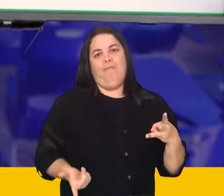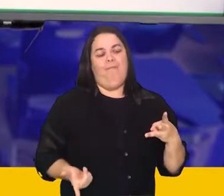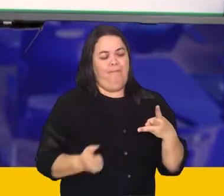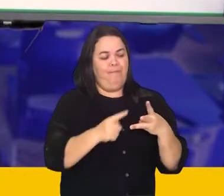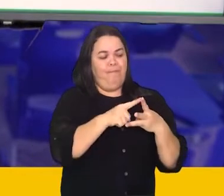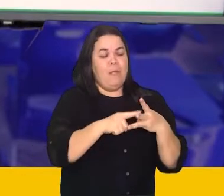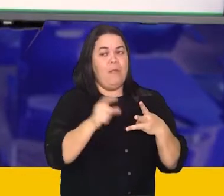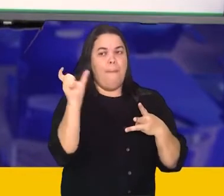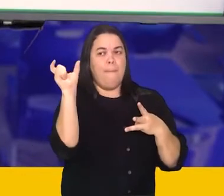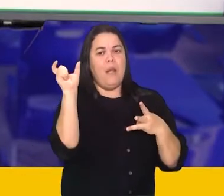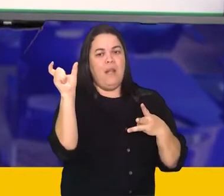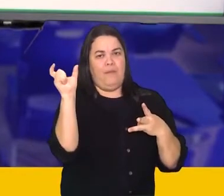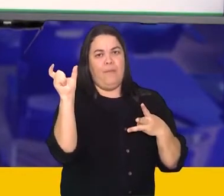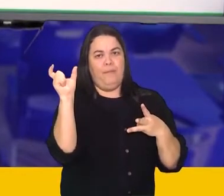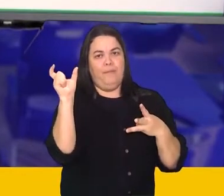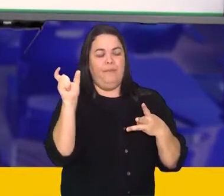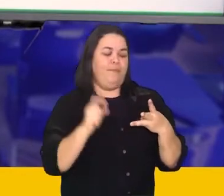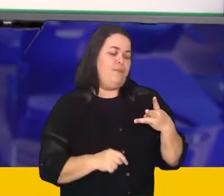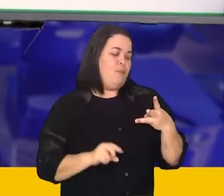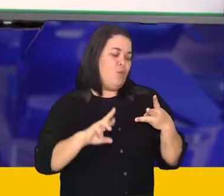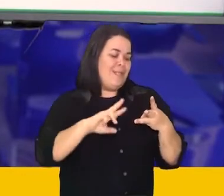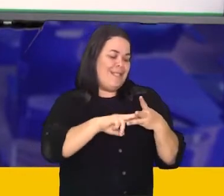palavra balanço.